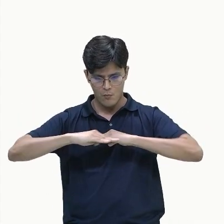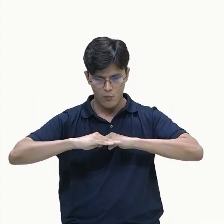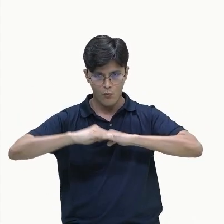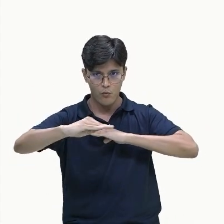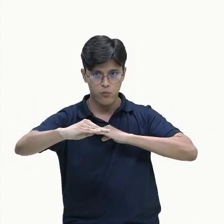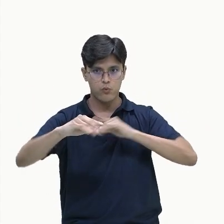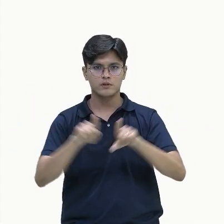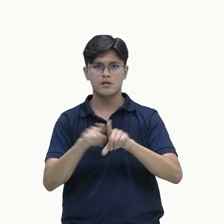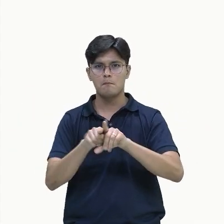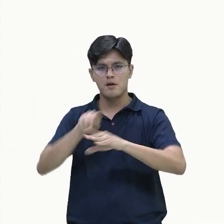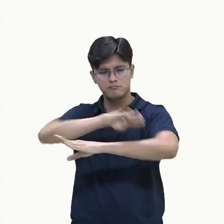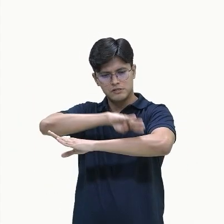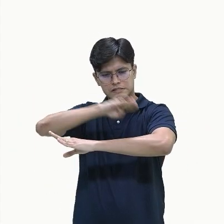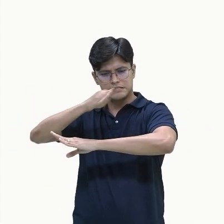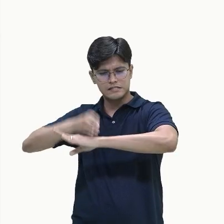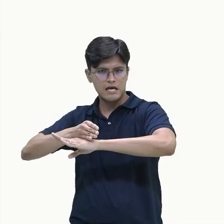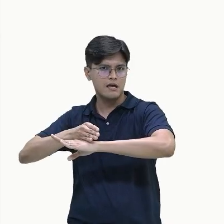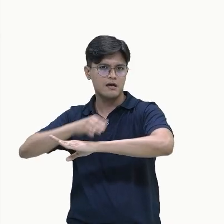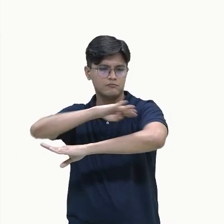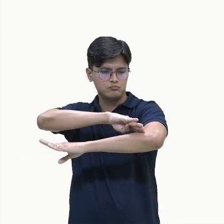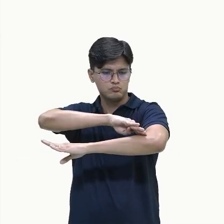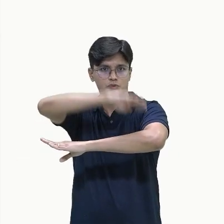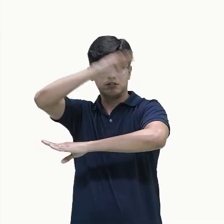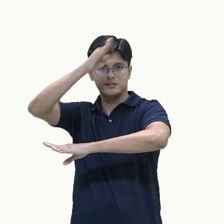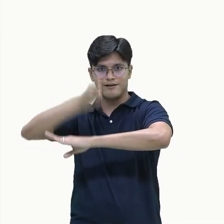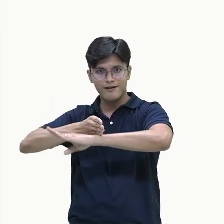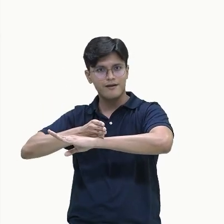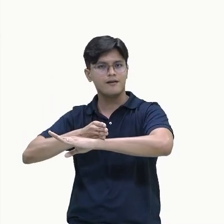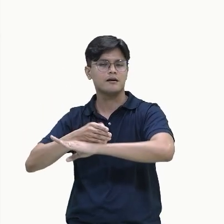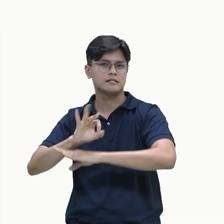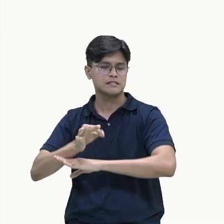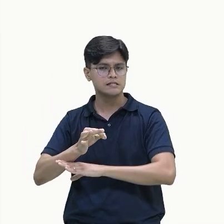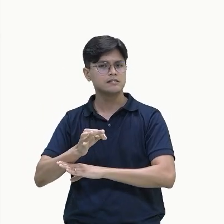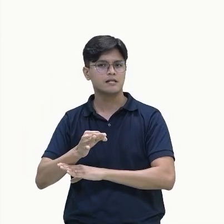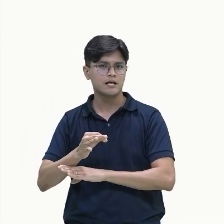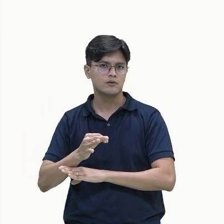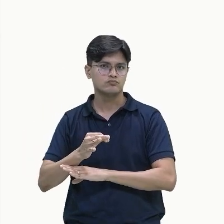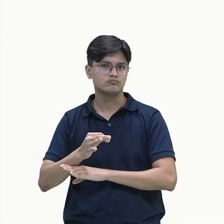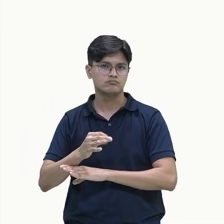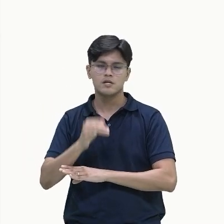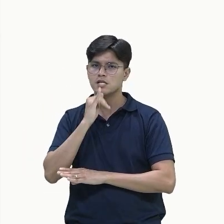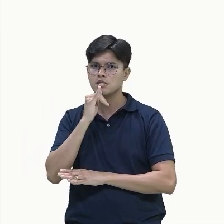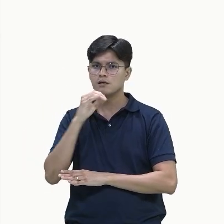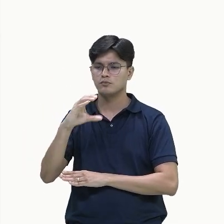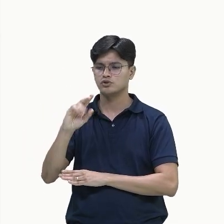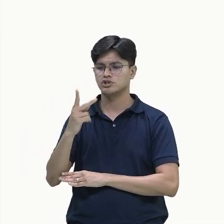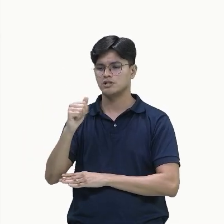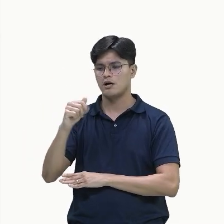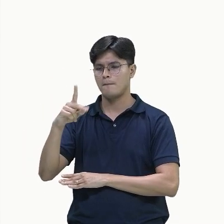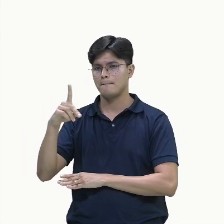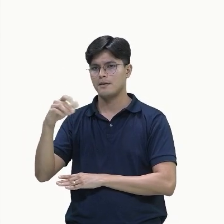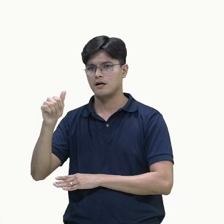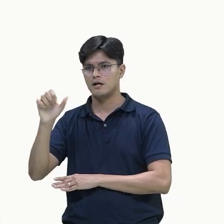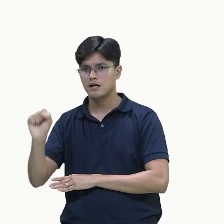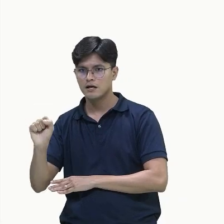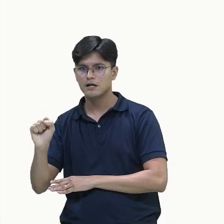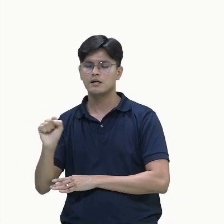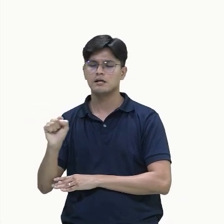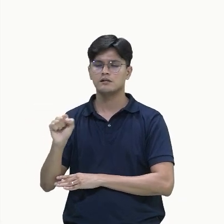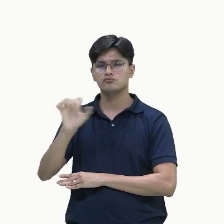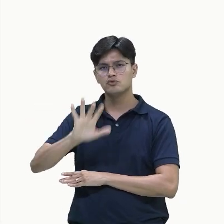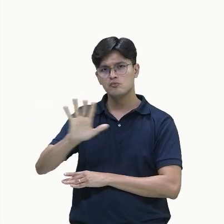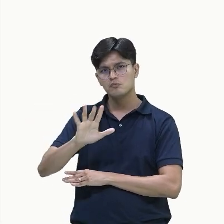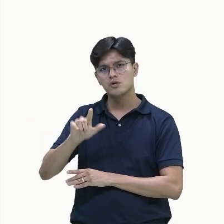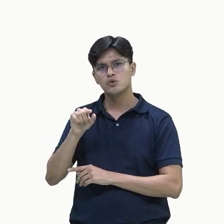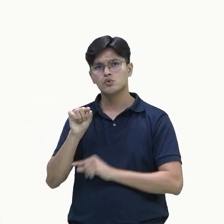gente, principalmente em áreas em que ocorreu há milhões de anos atrás, né, o aparecimento